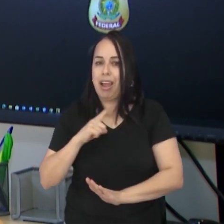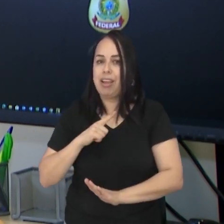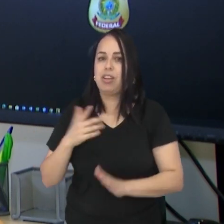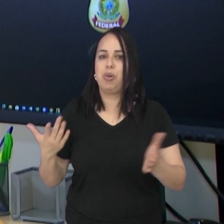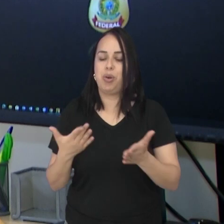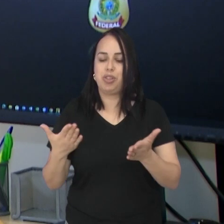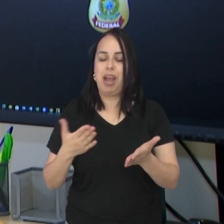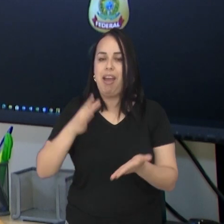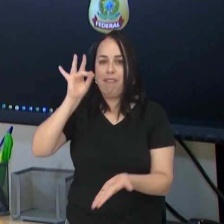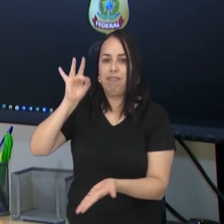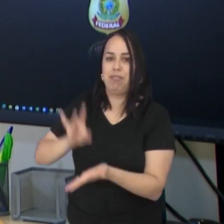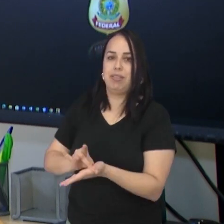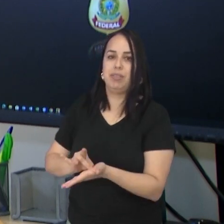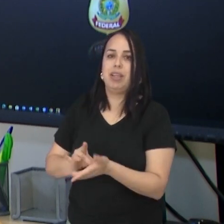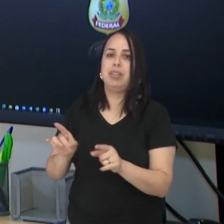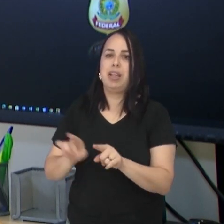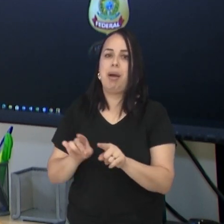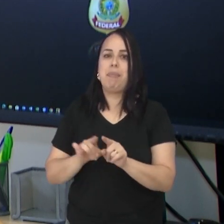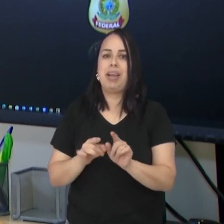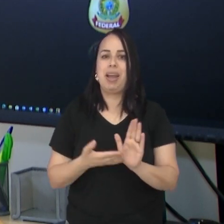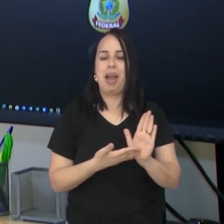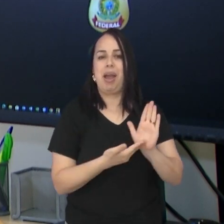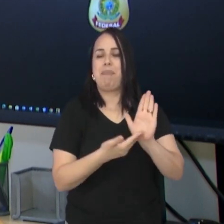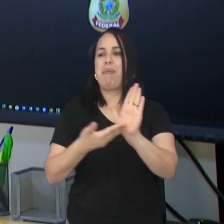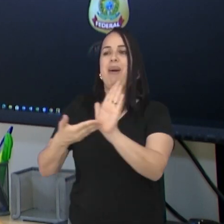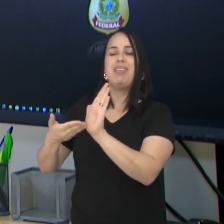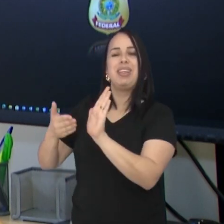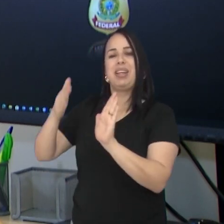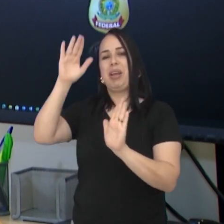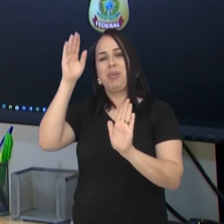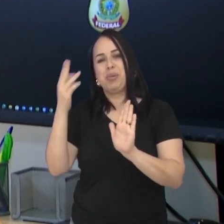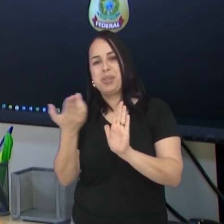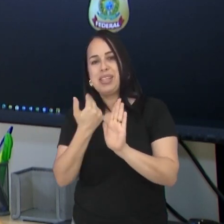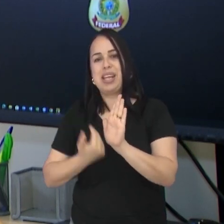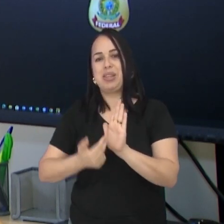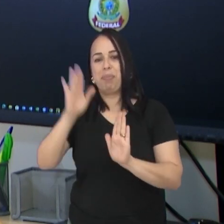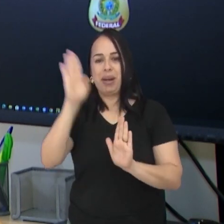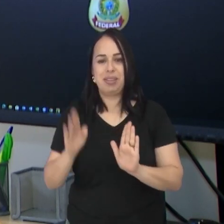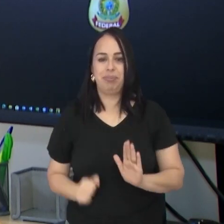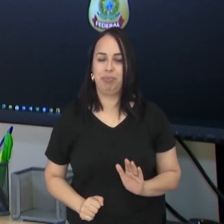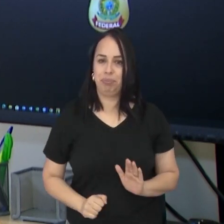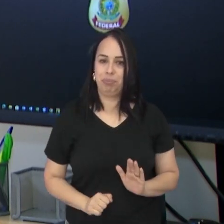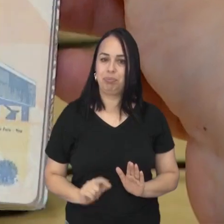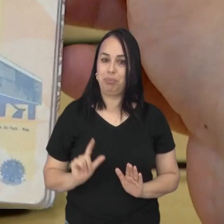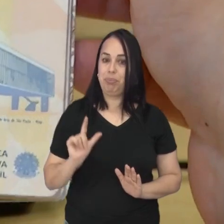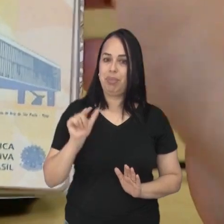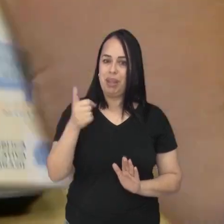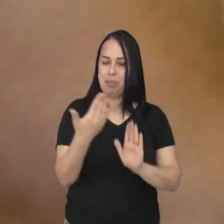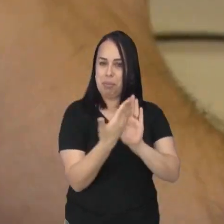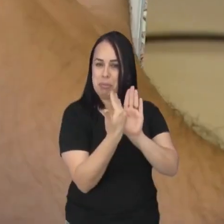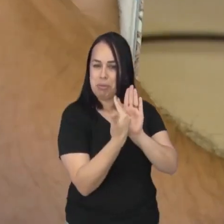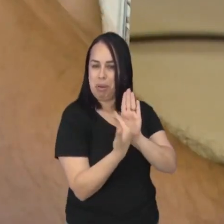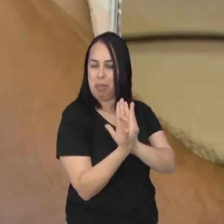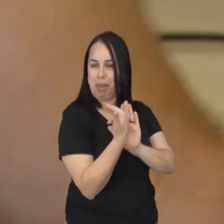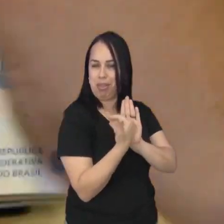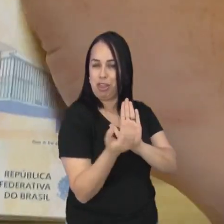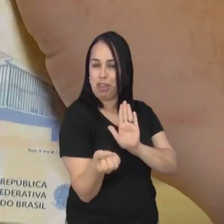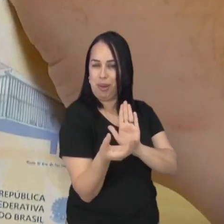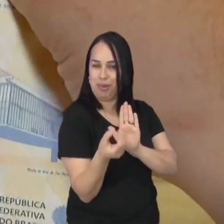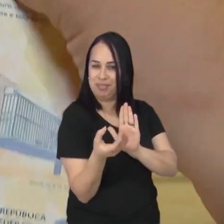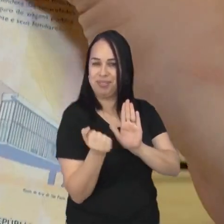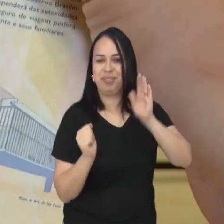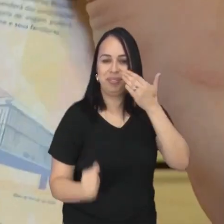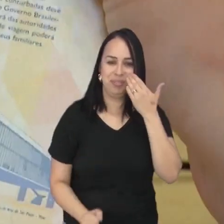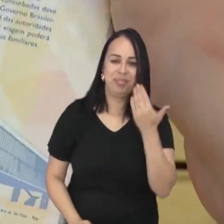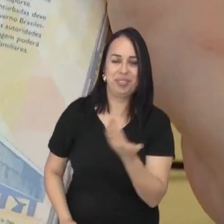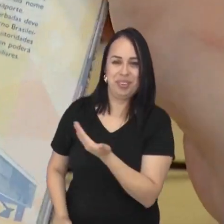hoje, além de ser muito confiável, ele também é um cartão de visitas do Brasil para todo mundo. Nas páginas seguintes, um design